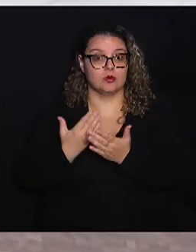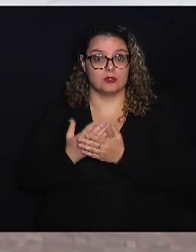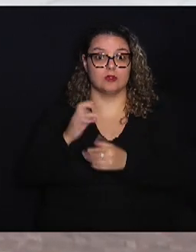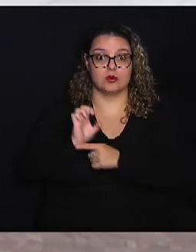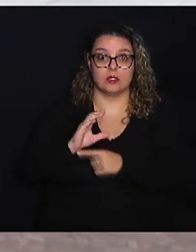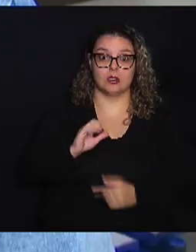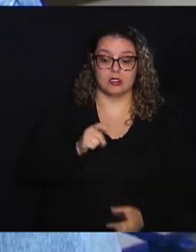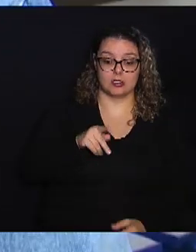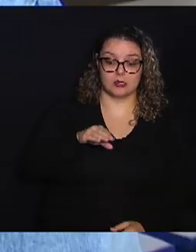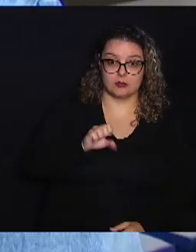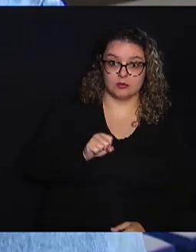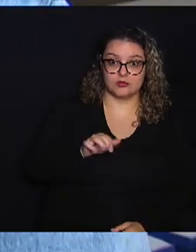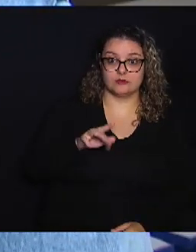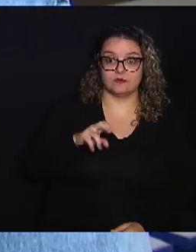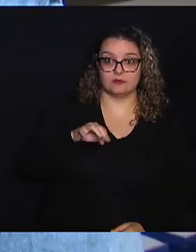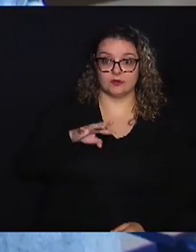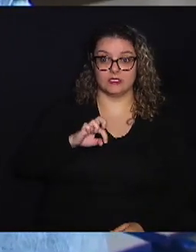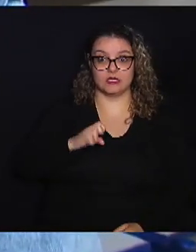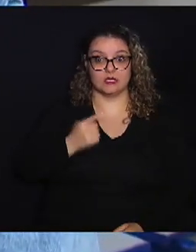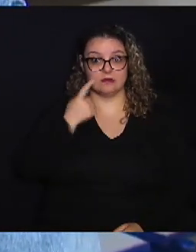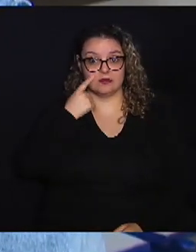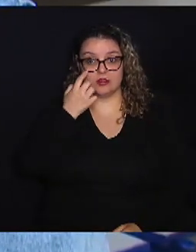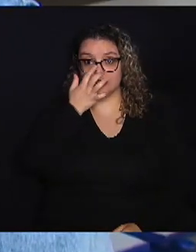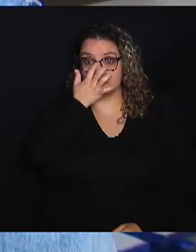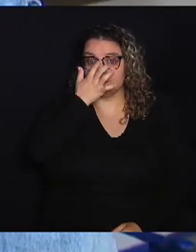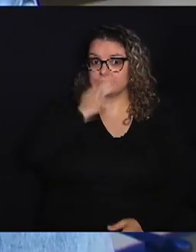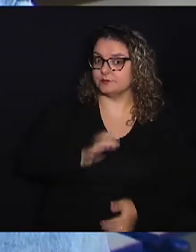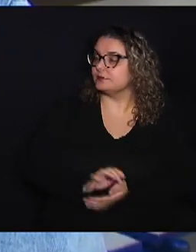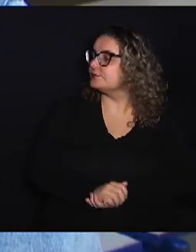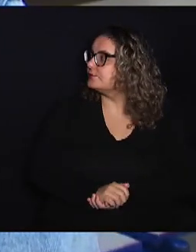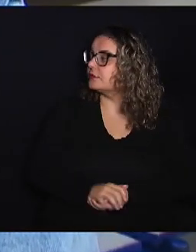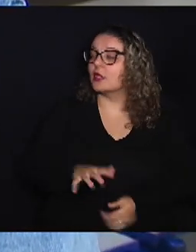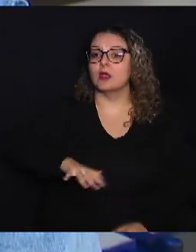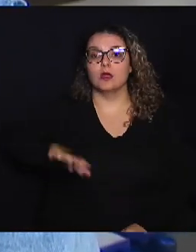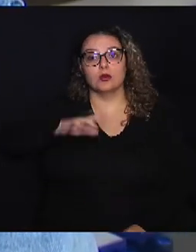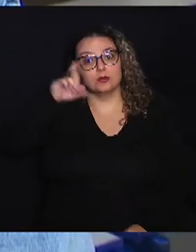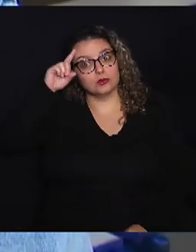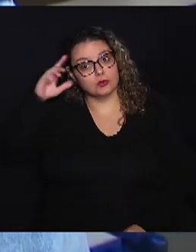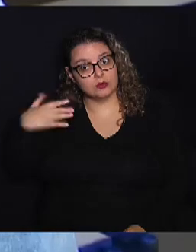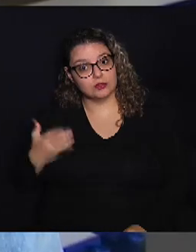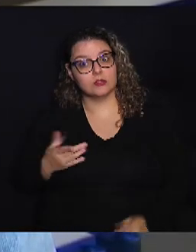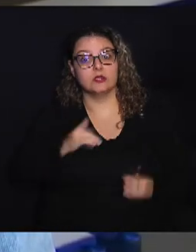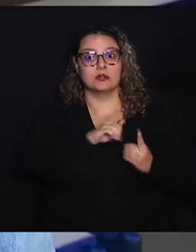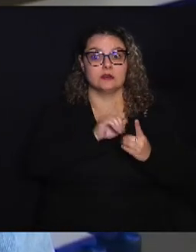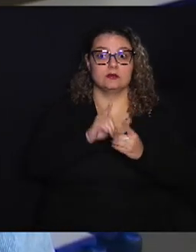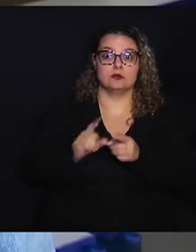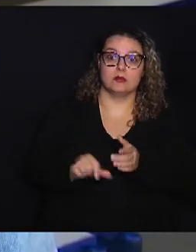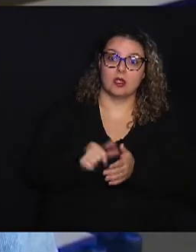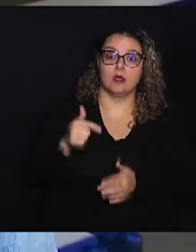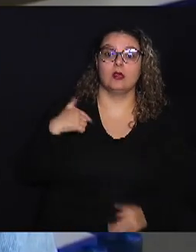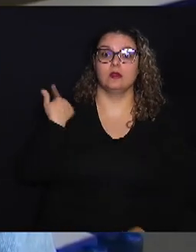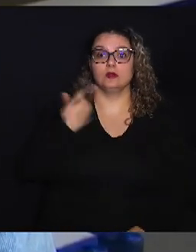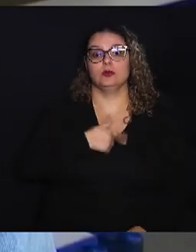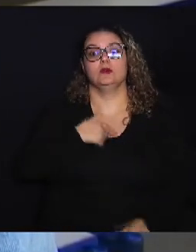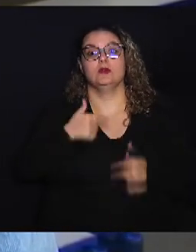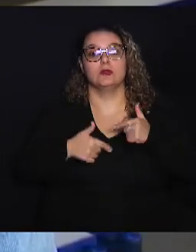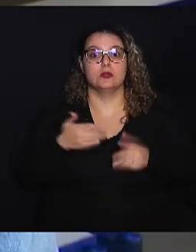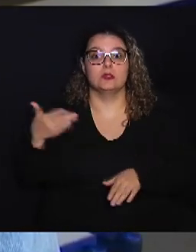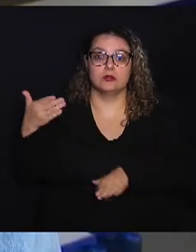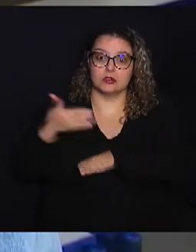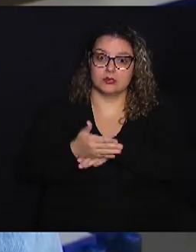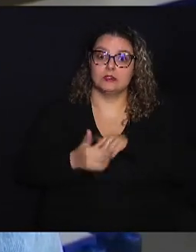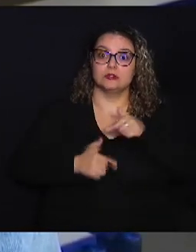Campus Freire Marques. Como a gente está no território, atenção primária à saúde, então faz parte do nosso trabalho trabalhar